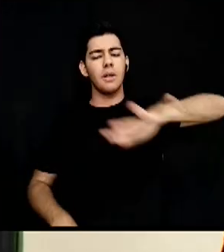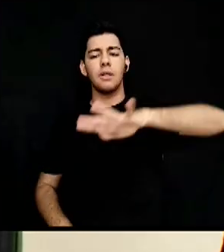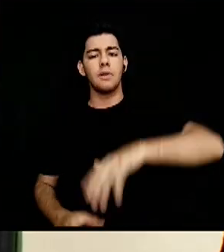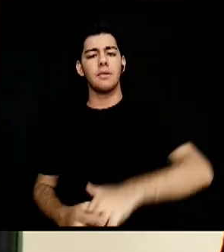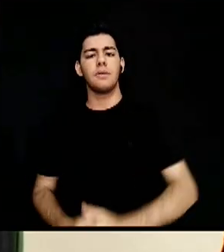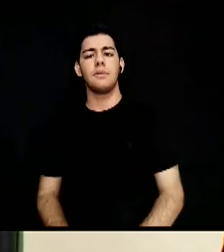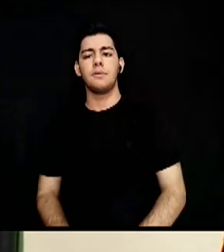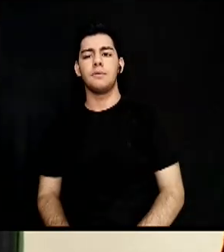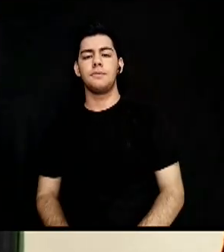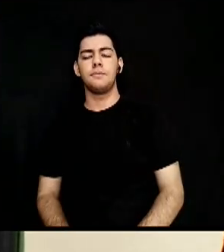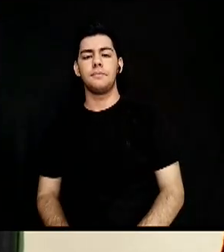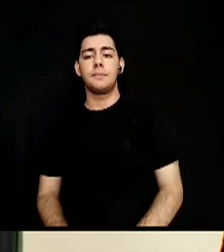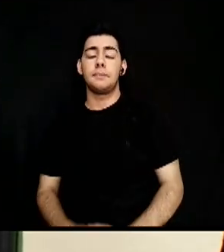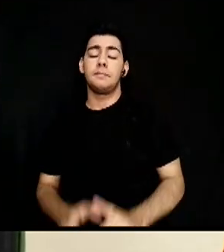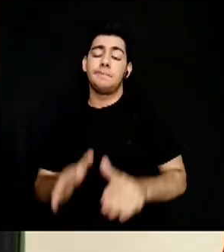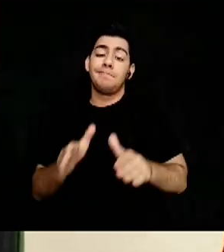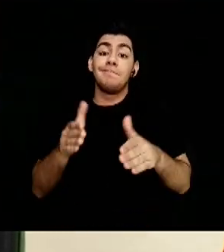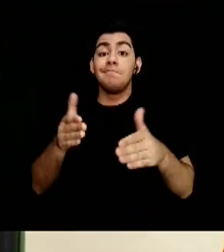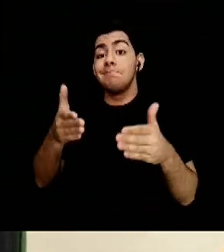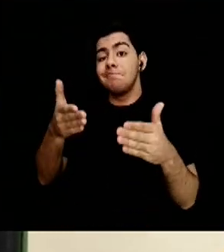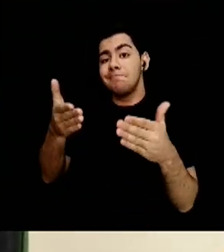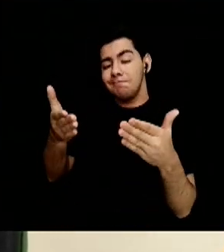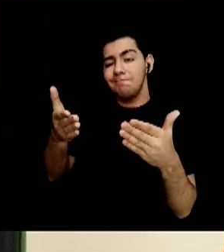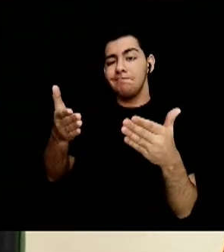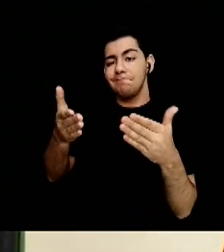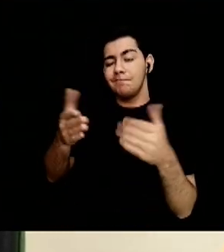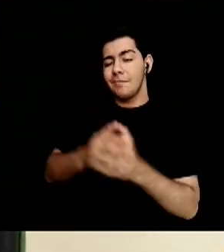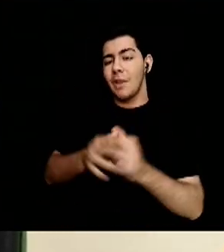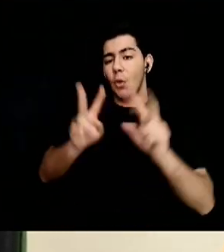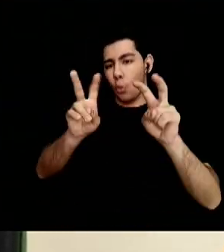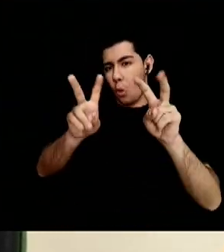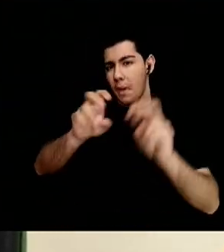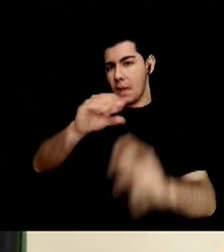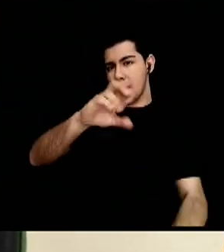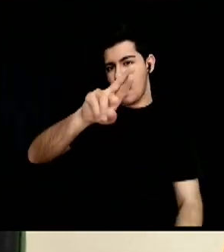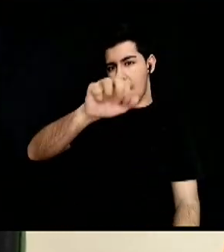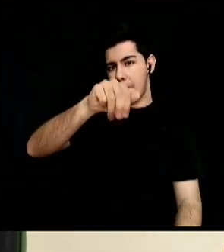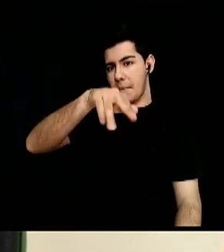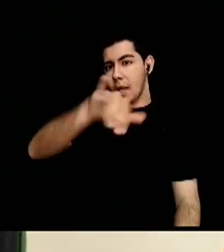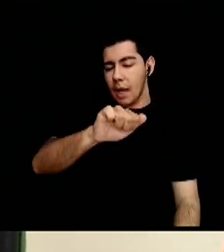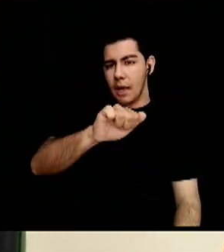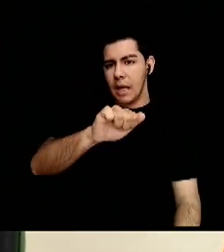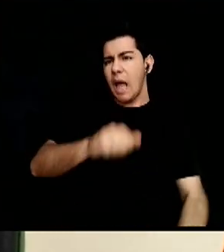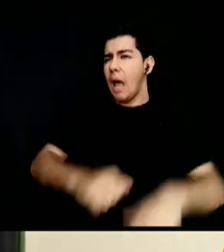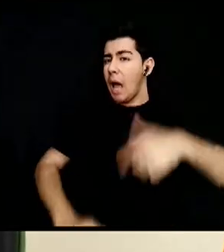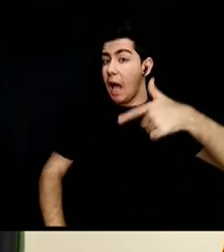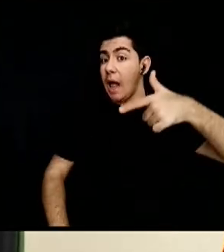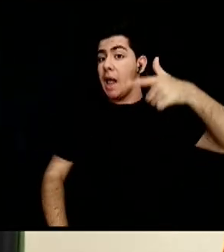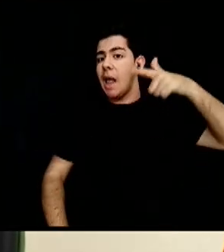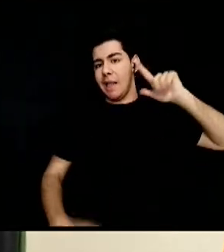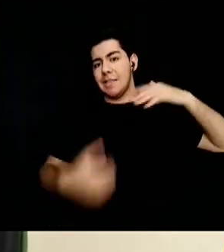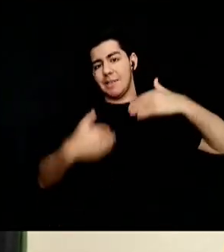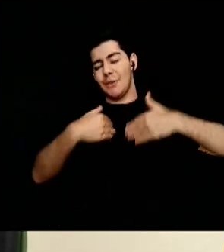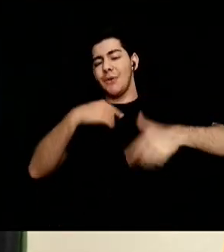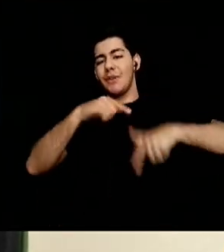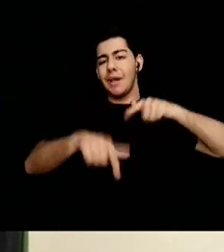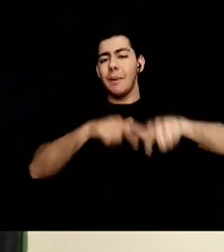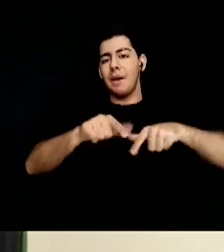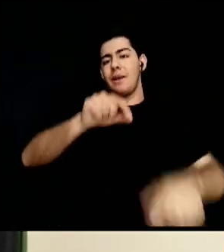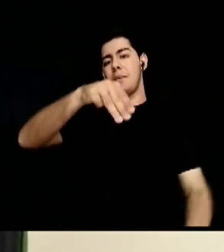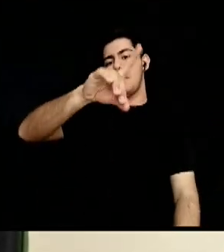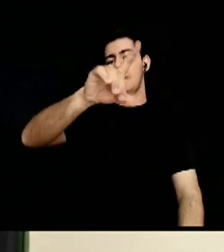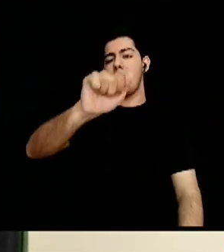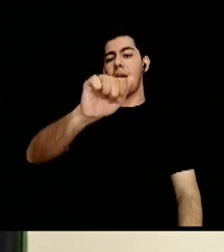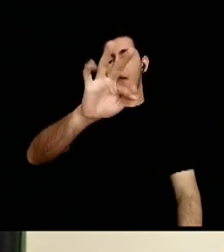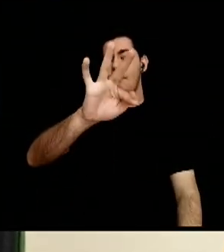Então, da cerâmica veio do MDF, né? Tudo que eu consigo fazer de pintura no MDF eu trago para